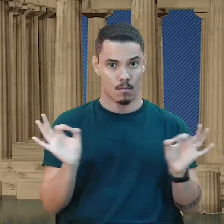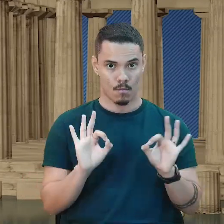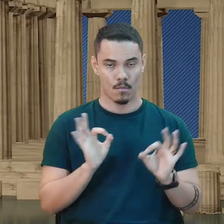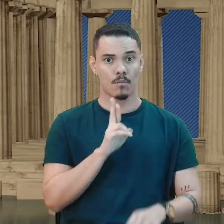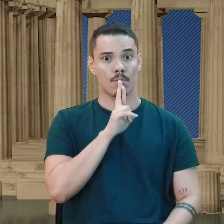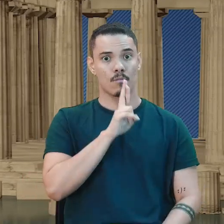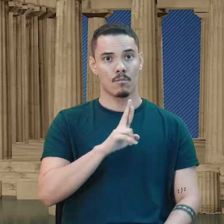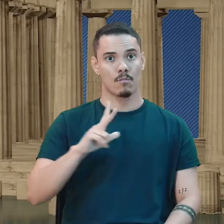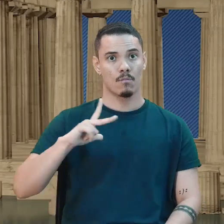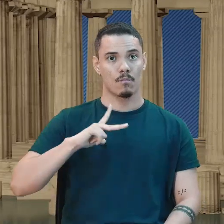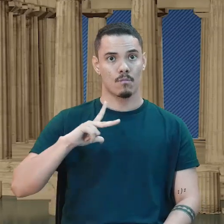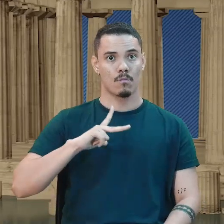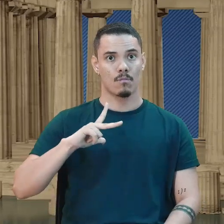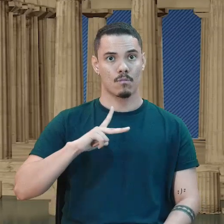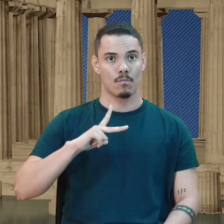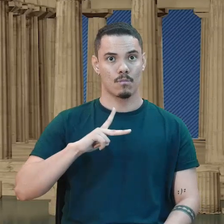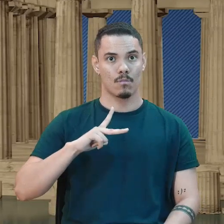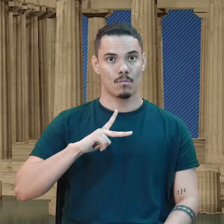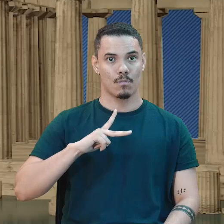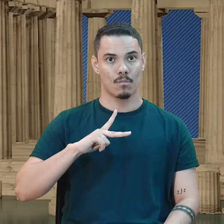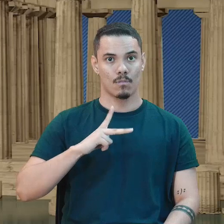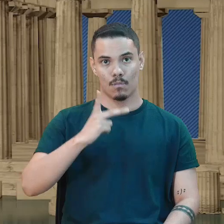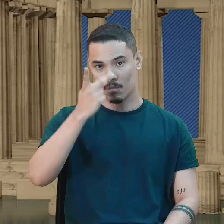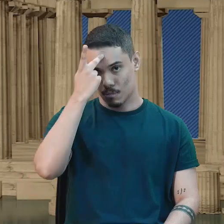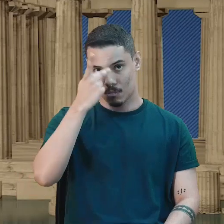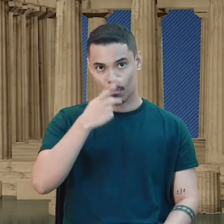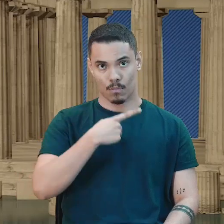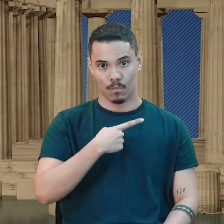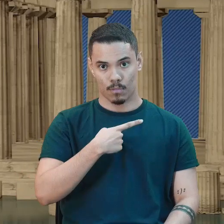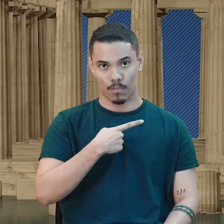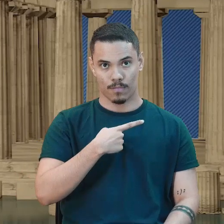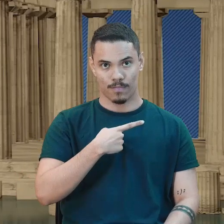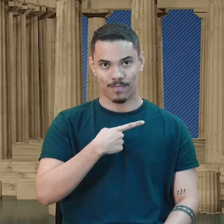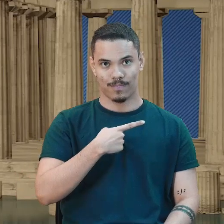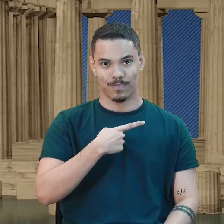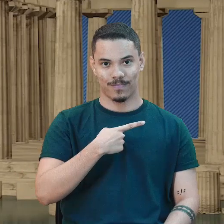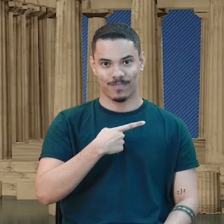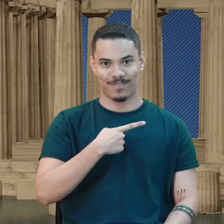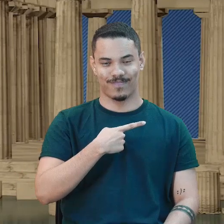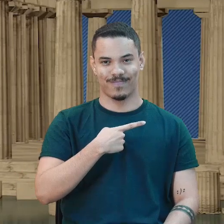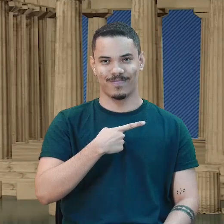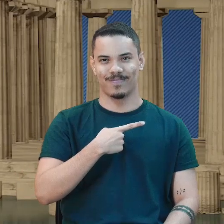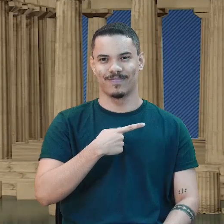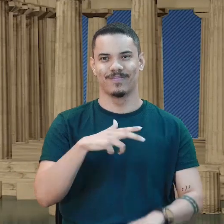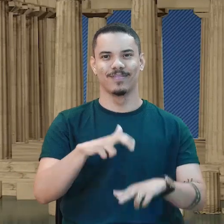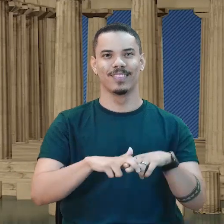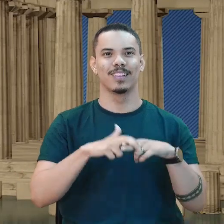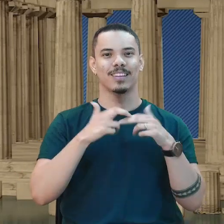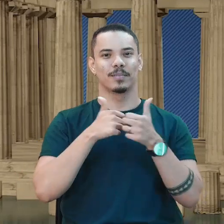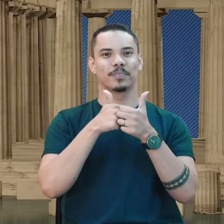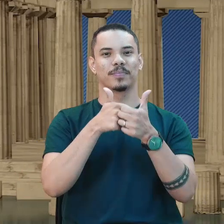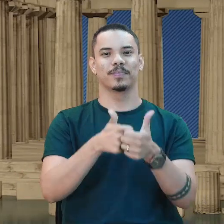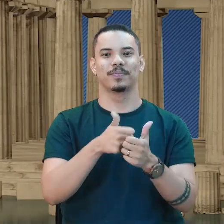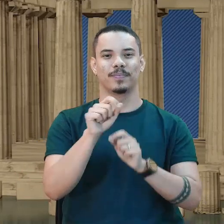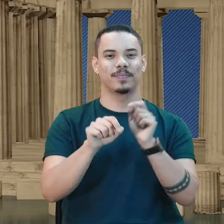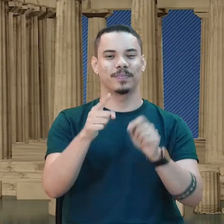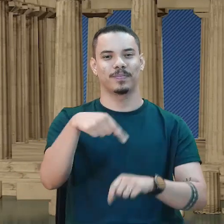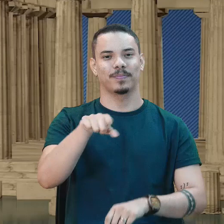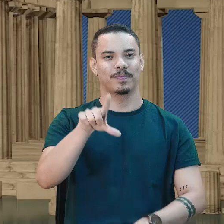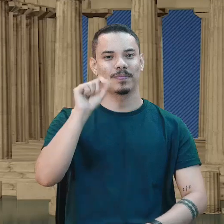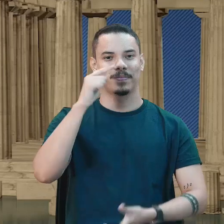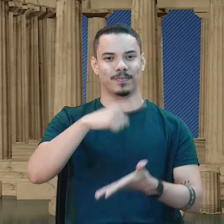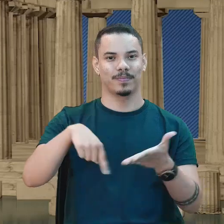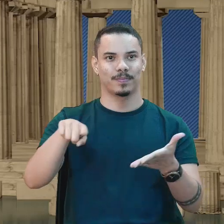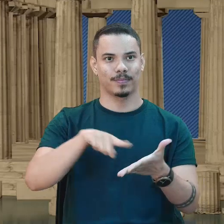pessoal, Isso é uma resposta pessoal, gente. Então, vai de acordo com a opção que vocês marcaram